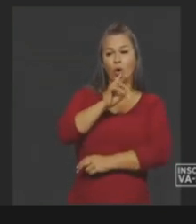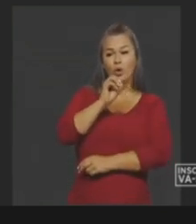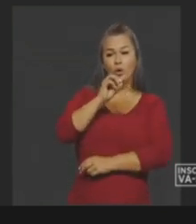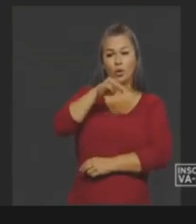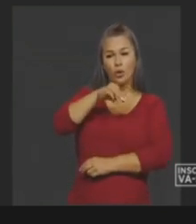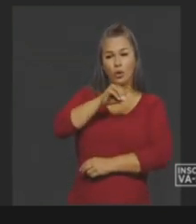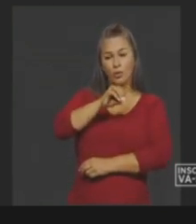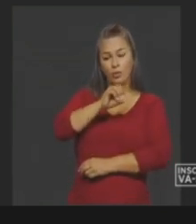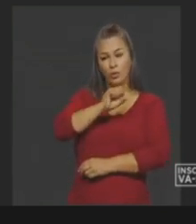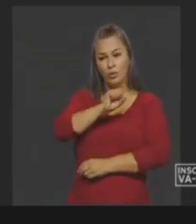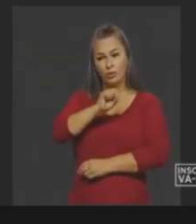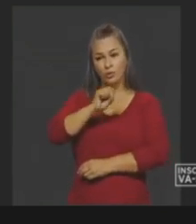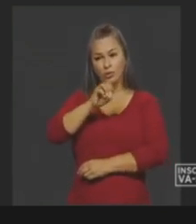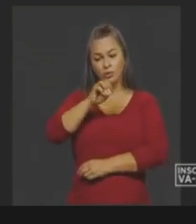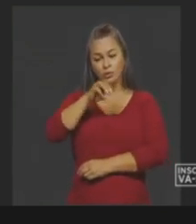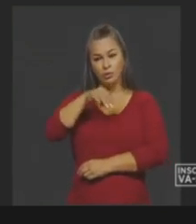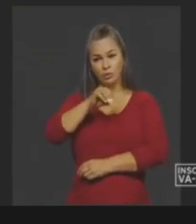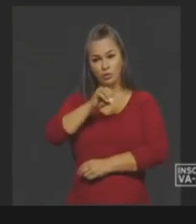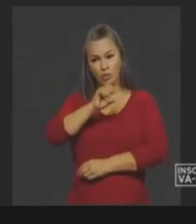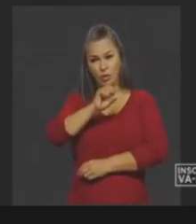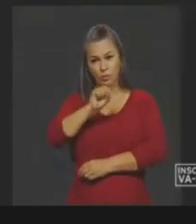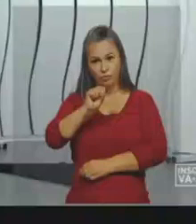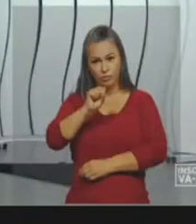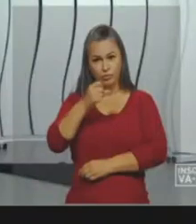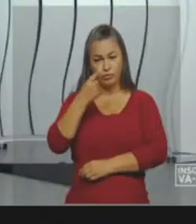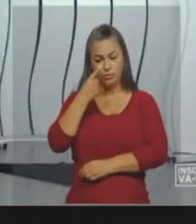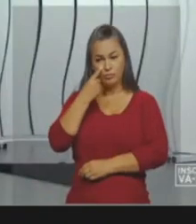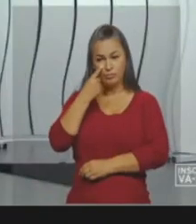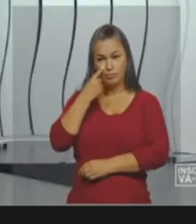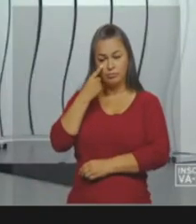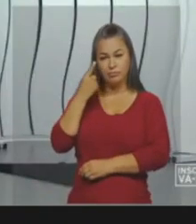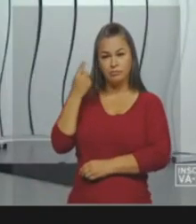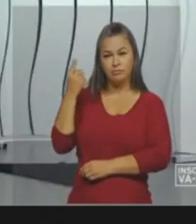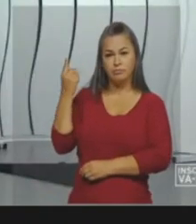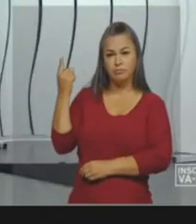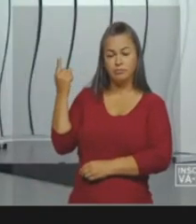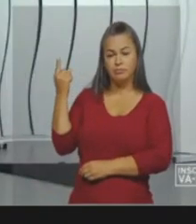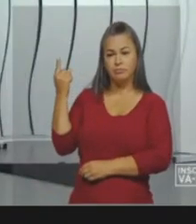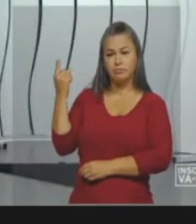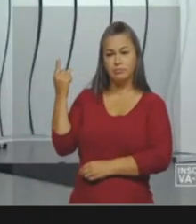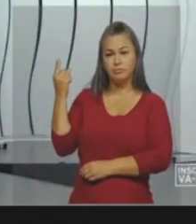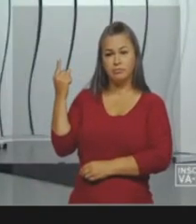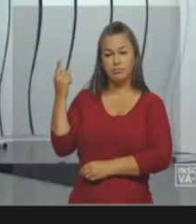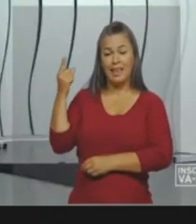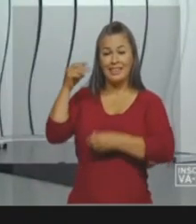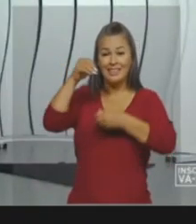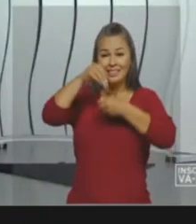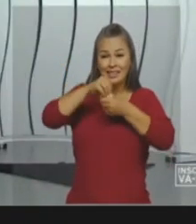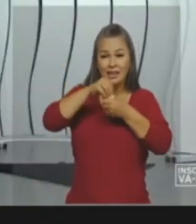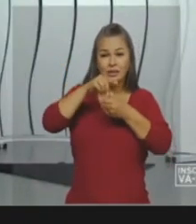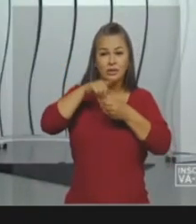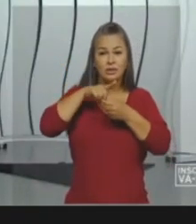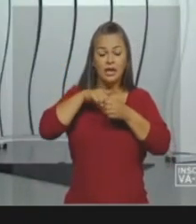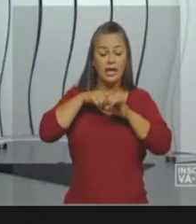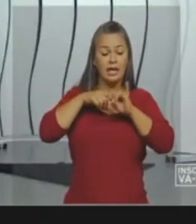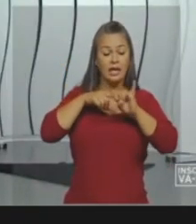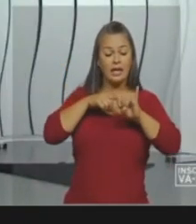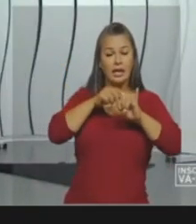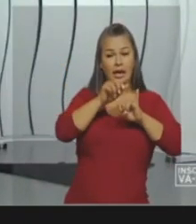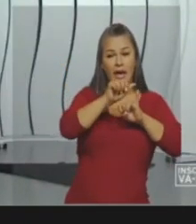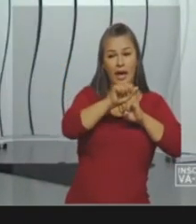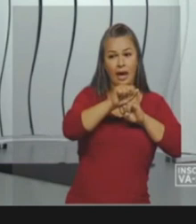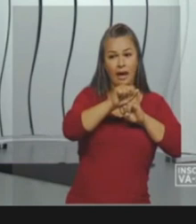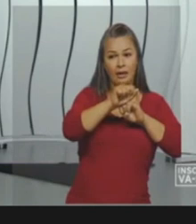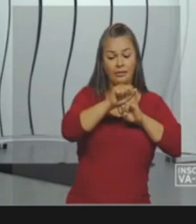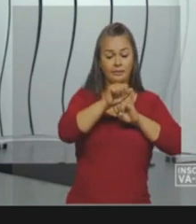determinam qual proteína vai ser produzida, se ele tiver isso aqui, ó, IA, bom, só tem jeito de